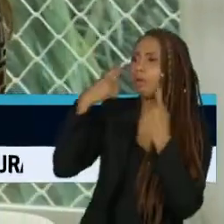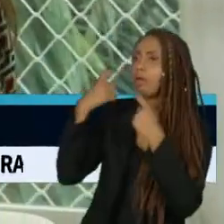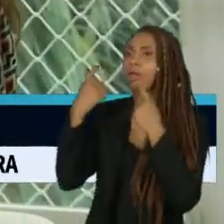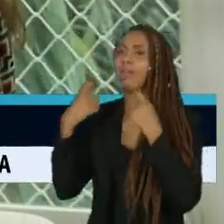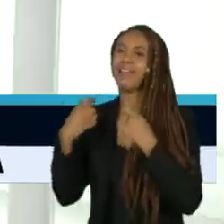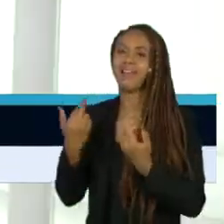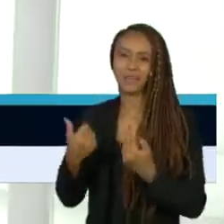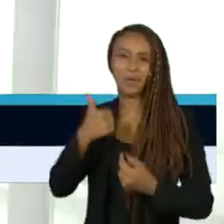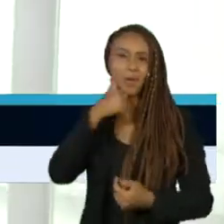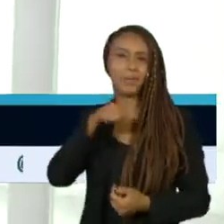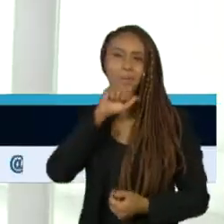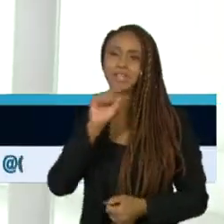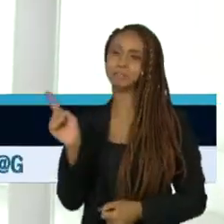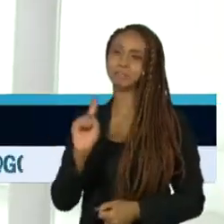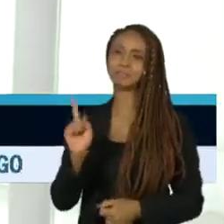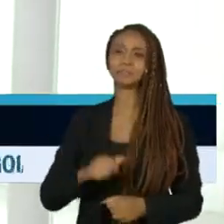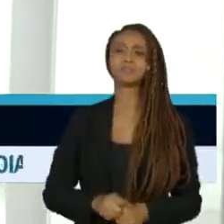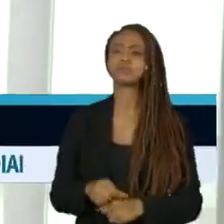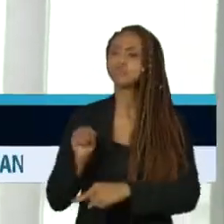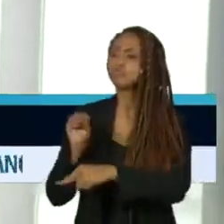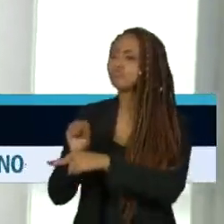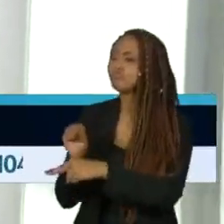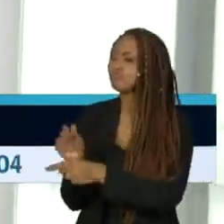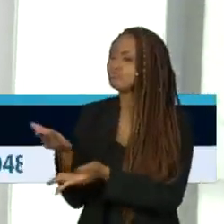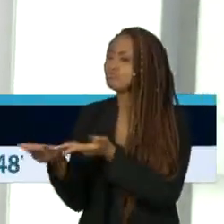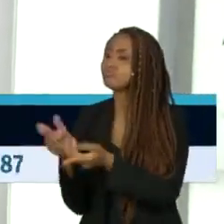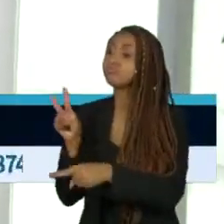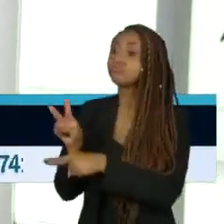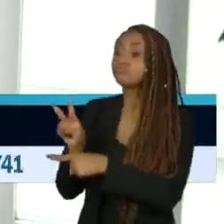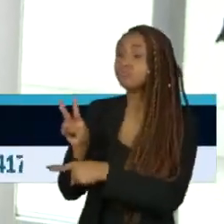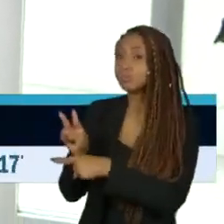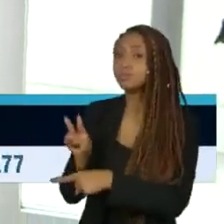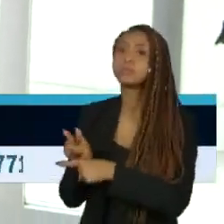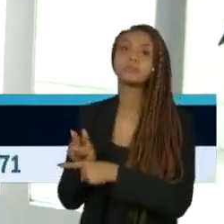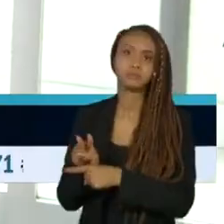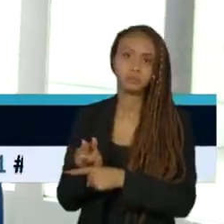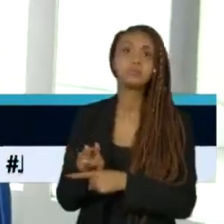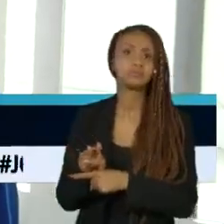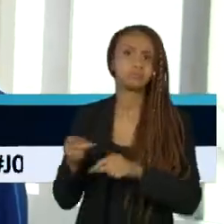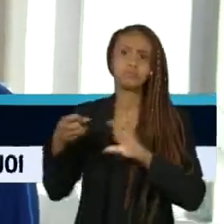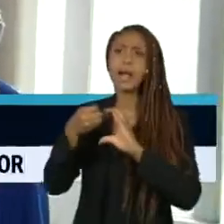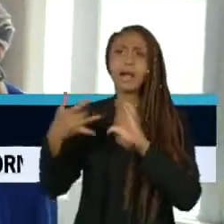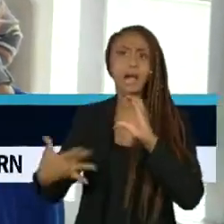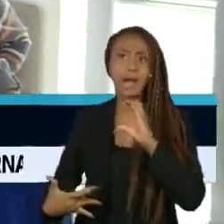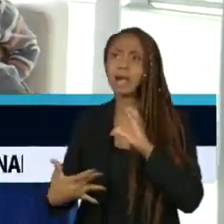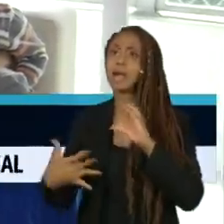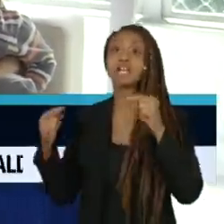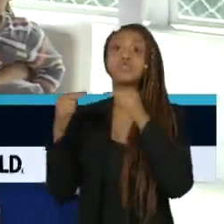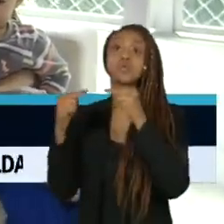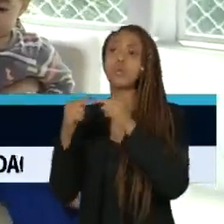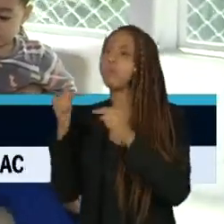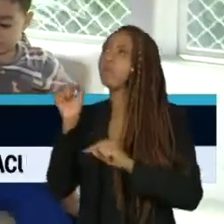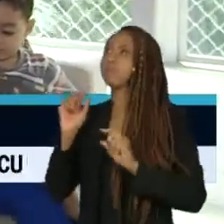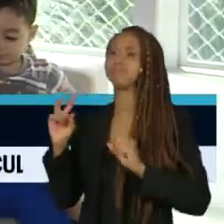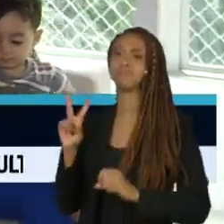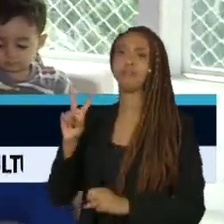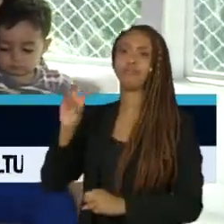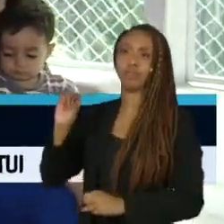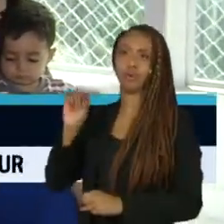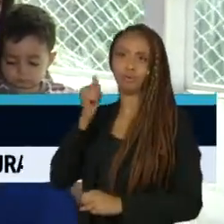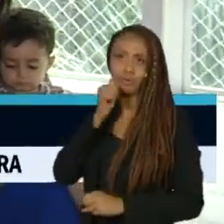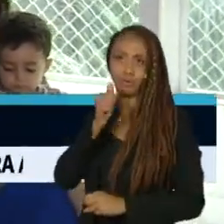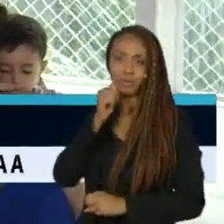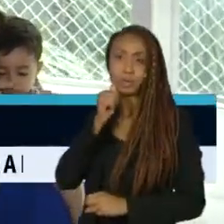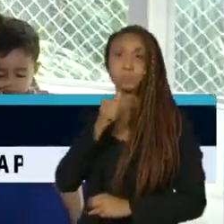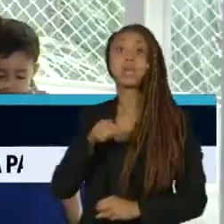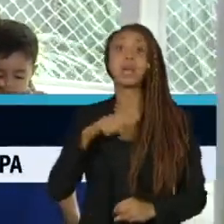toda que a mãe tem. Mimo, zelo, cuidado são características constantemente relacionadas às avós. Mas